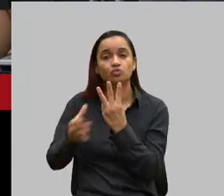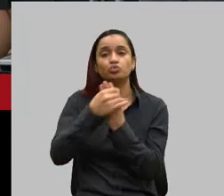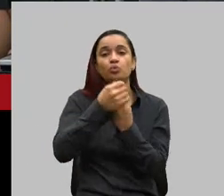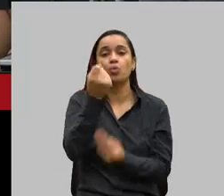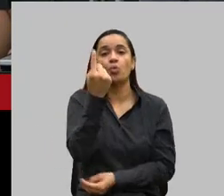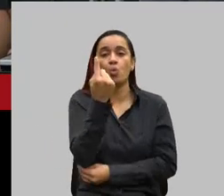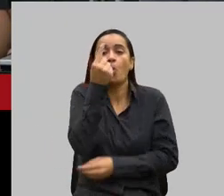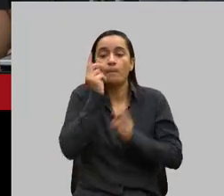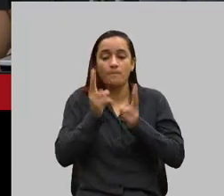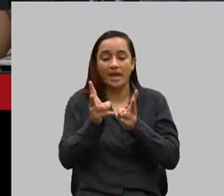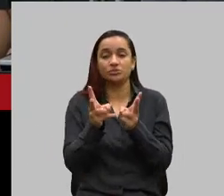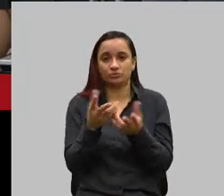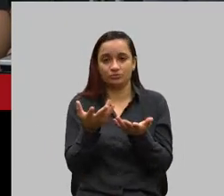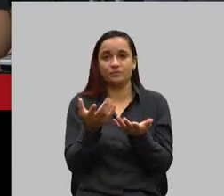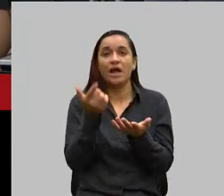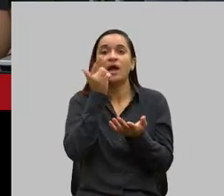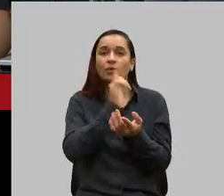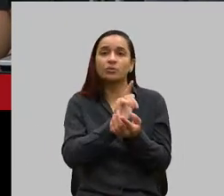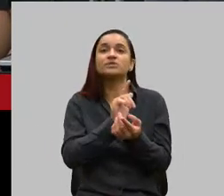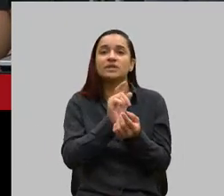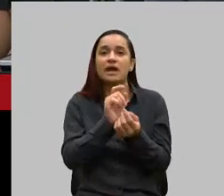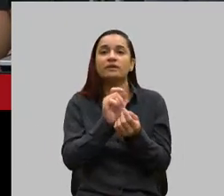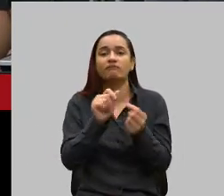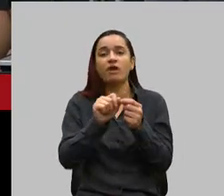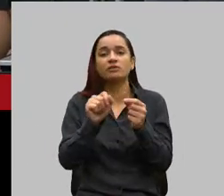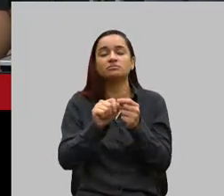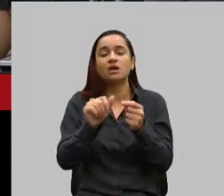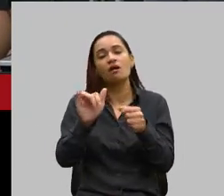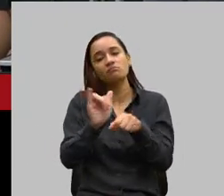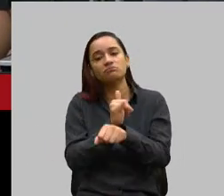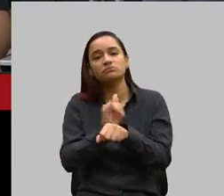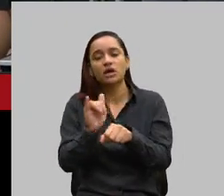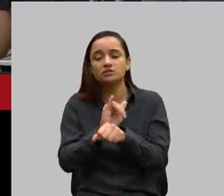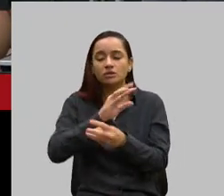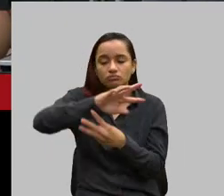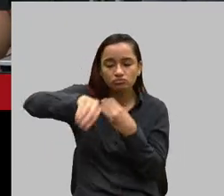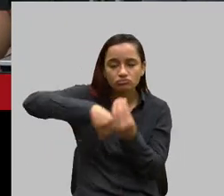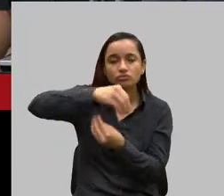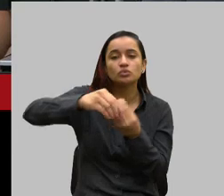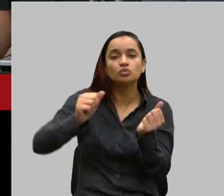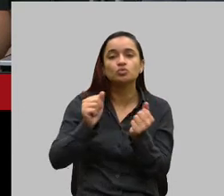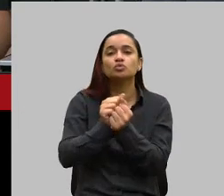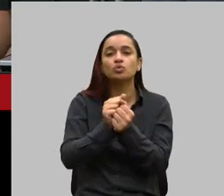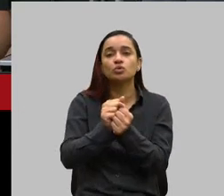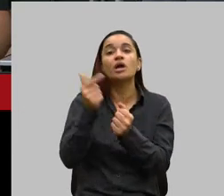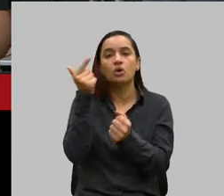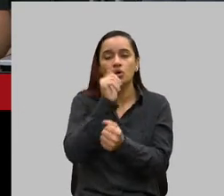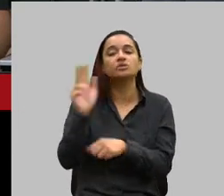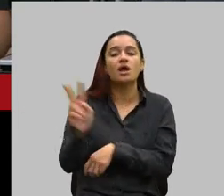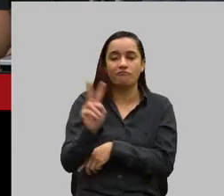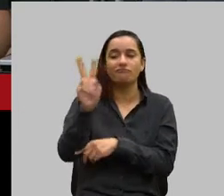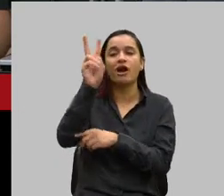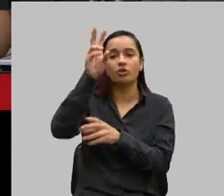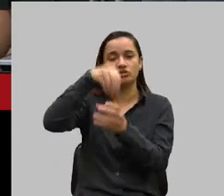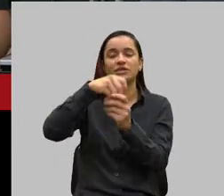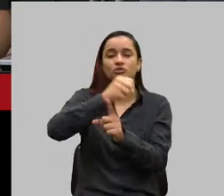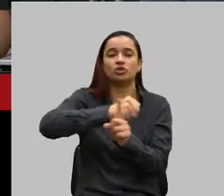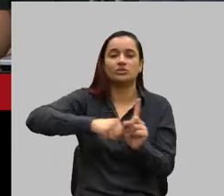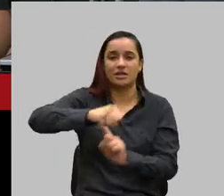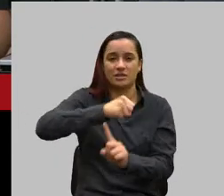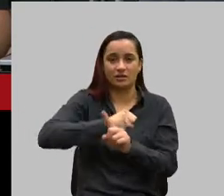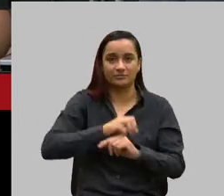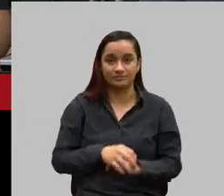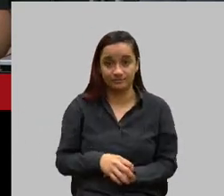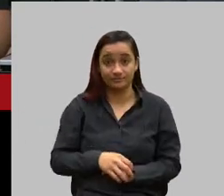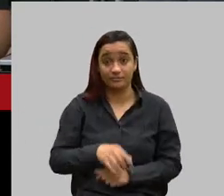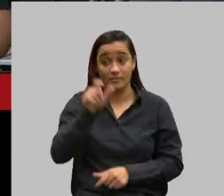eixo que aí vira um ventilador uma turbina né e possa realmente gerar valor e resultado pra sociedade o pesquisador da